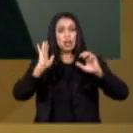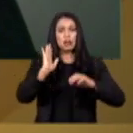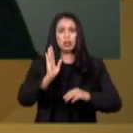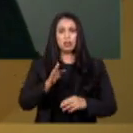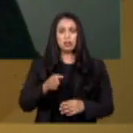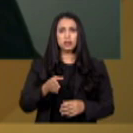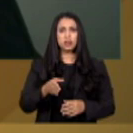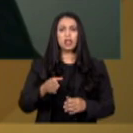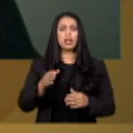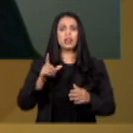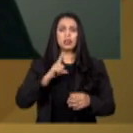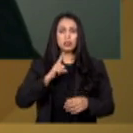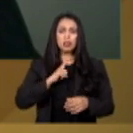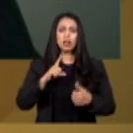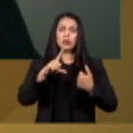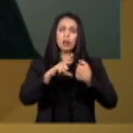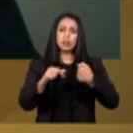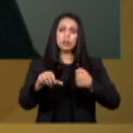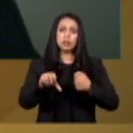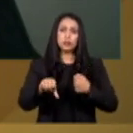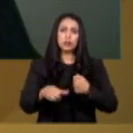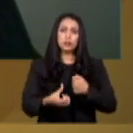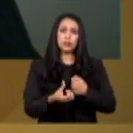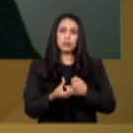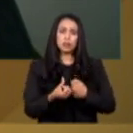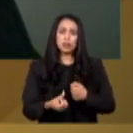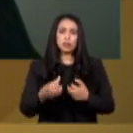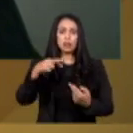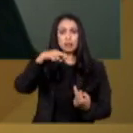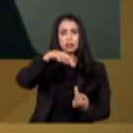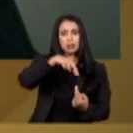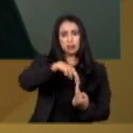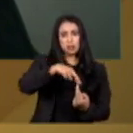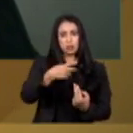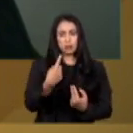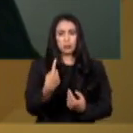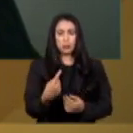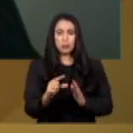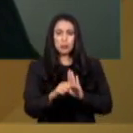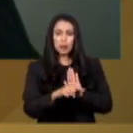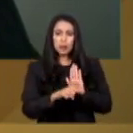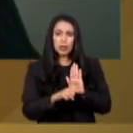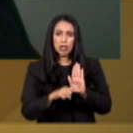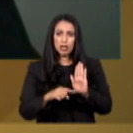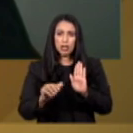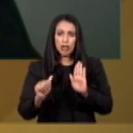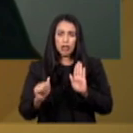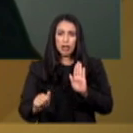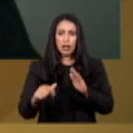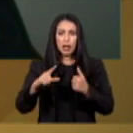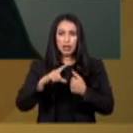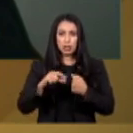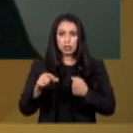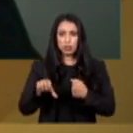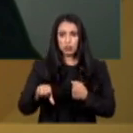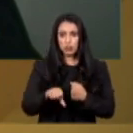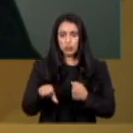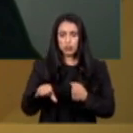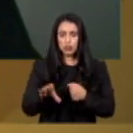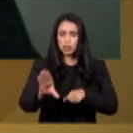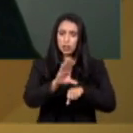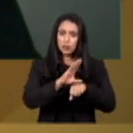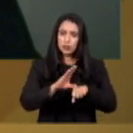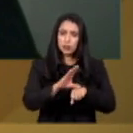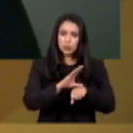consagrada nos artigo 96 inciso primeiro alinhar e no artigo 99 da